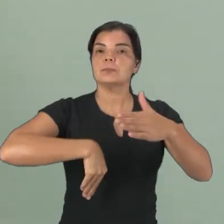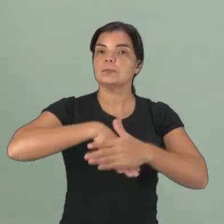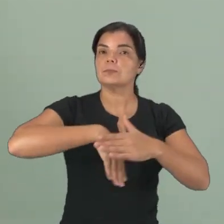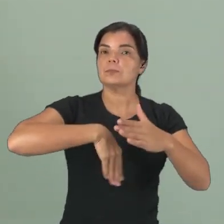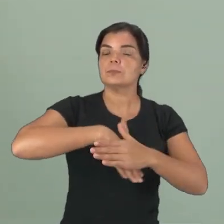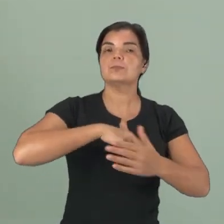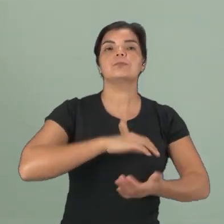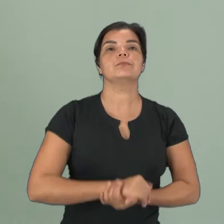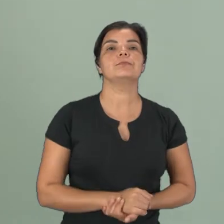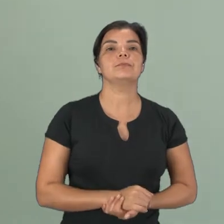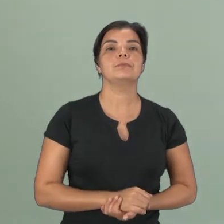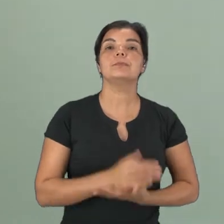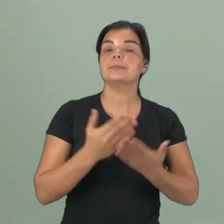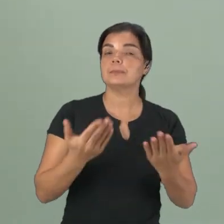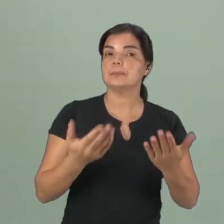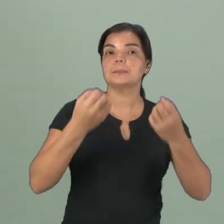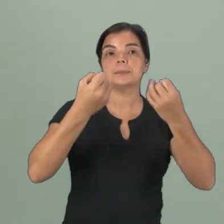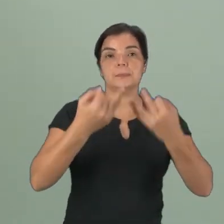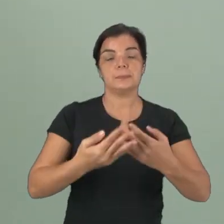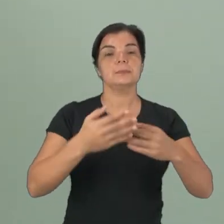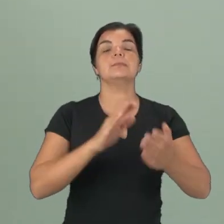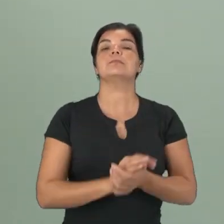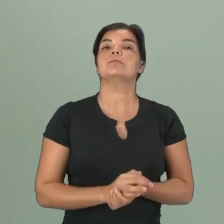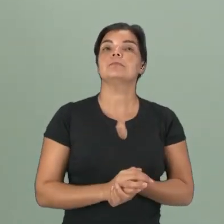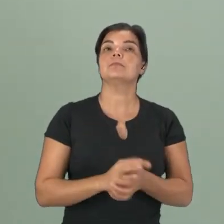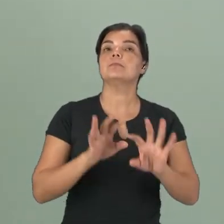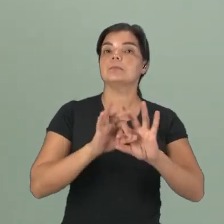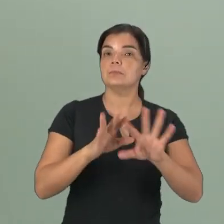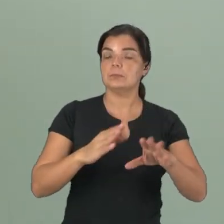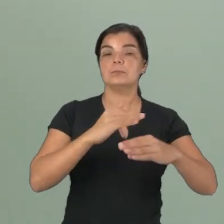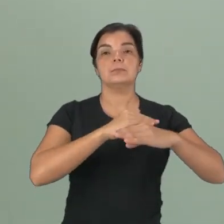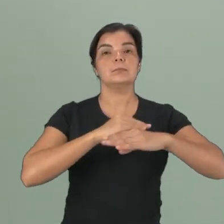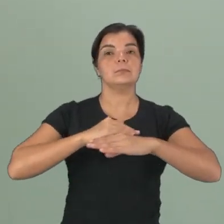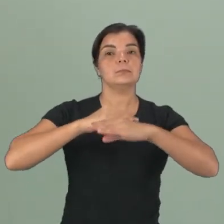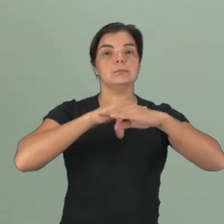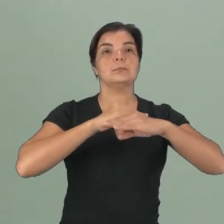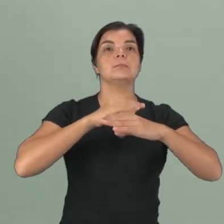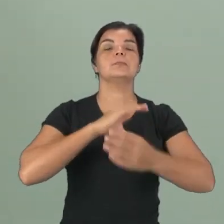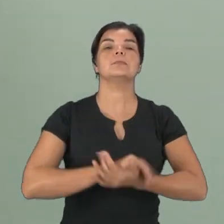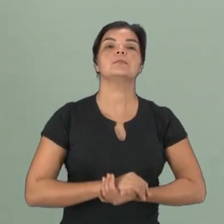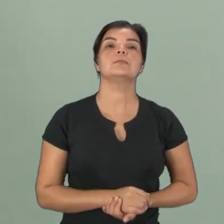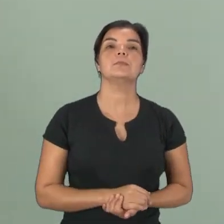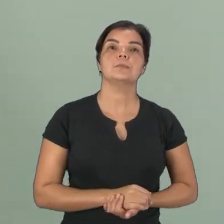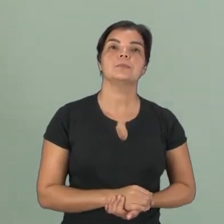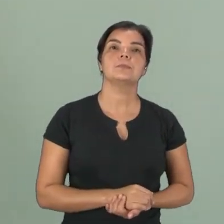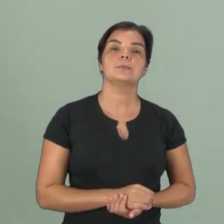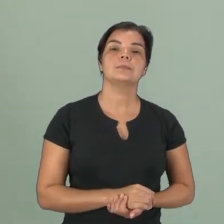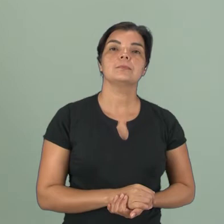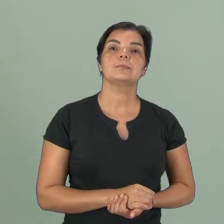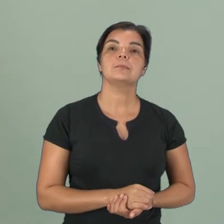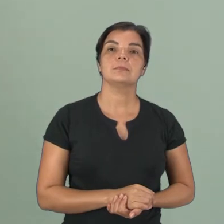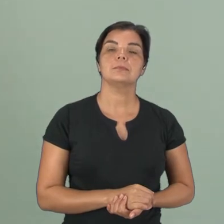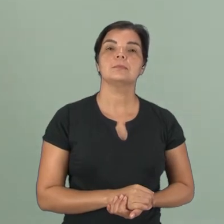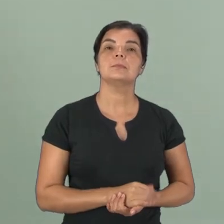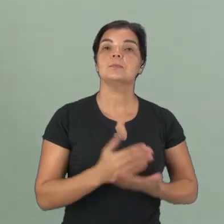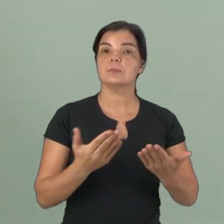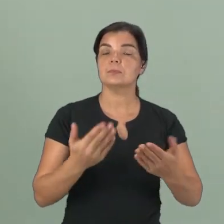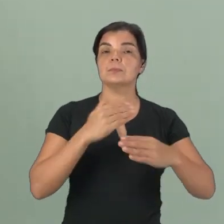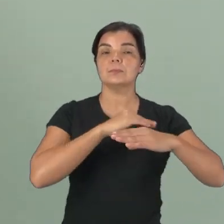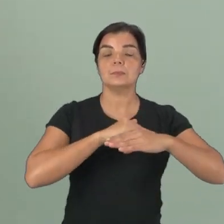jogo. Então, é esse o conceito de liberdade no seu mais amplo campo de conhecimento, certo? Essa